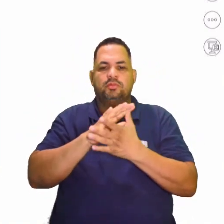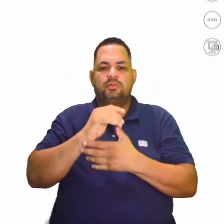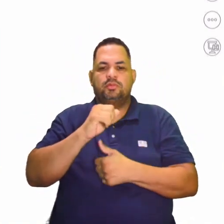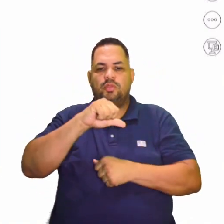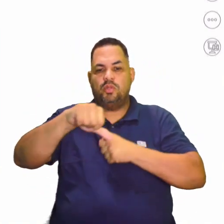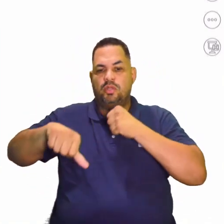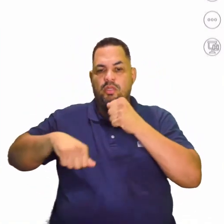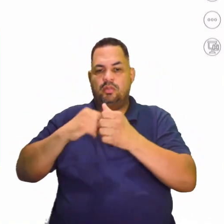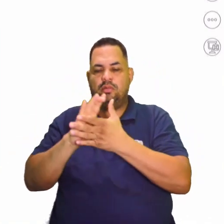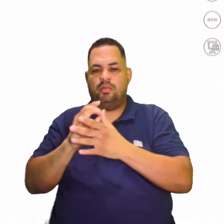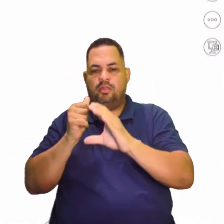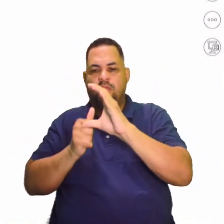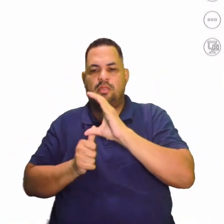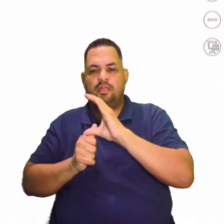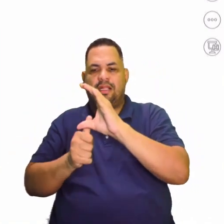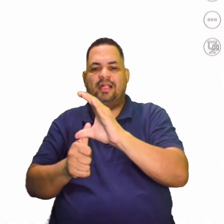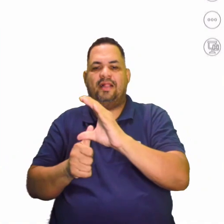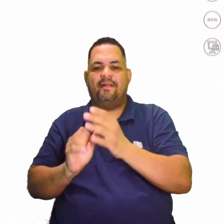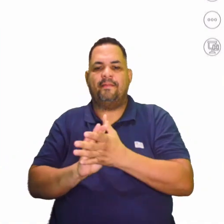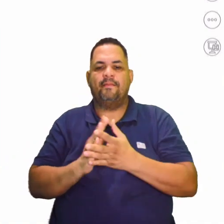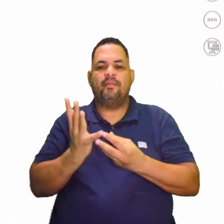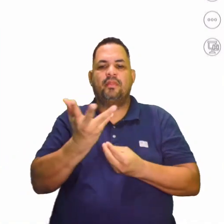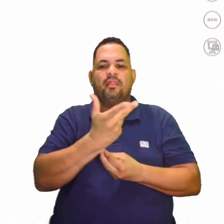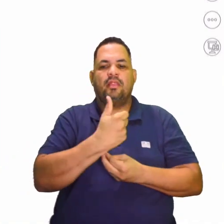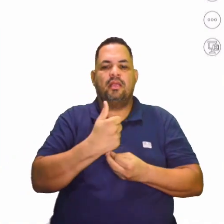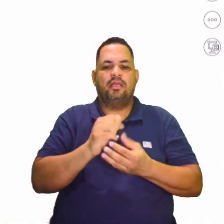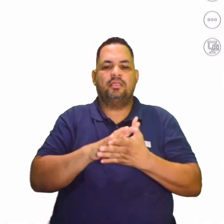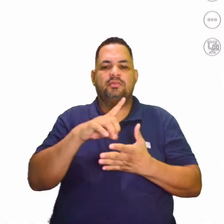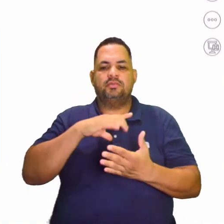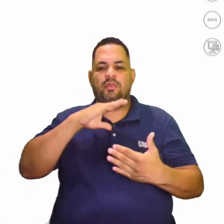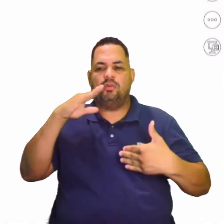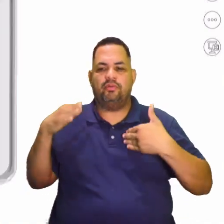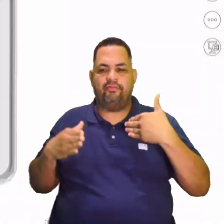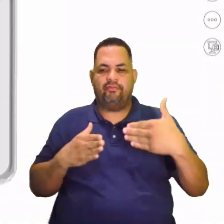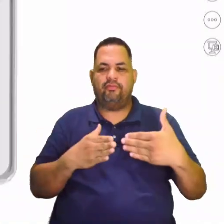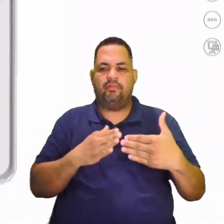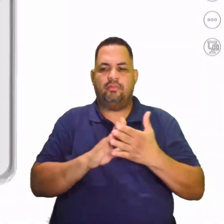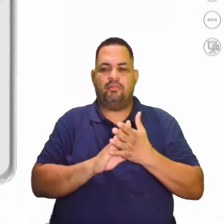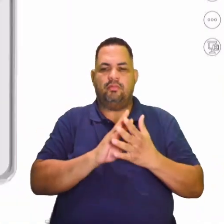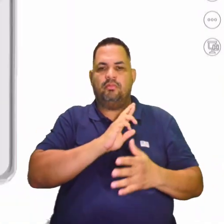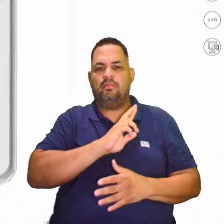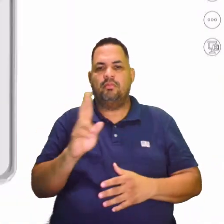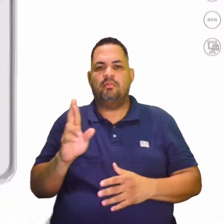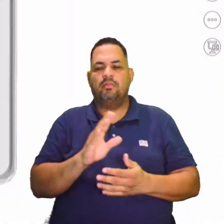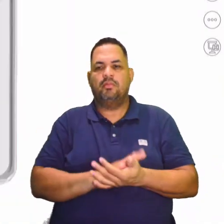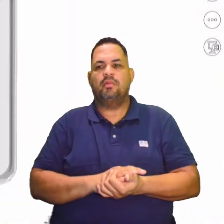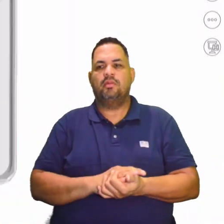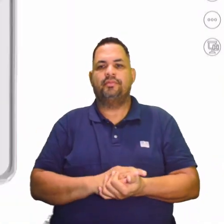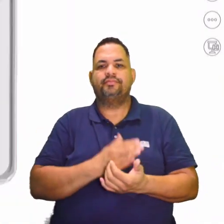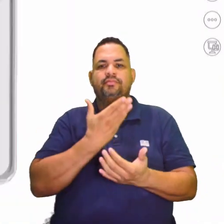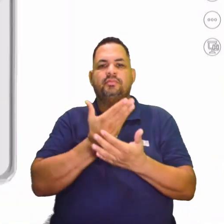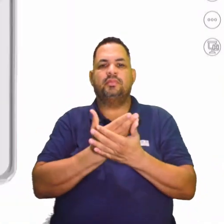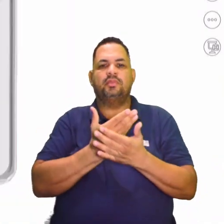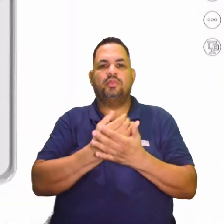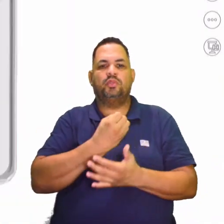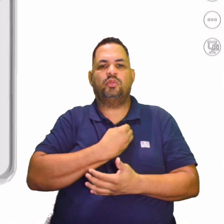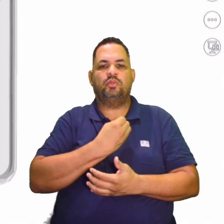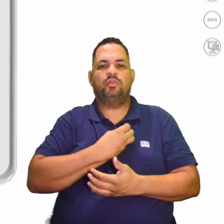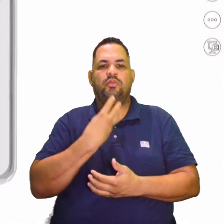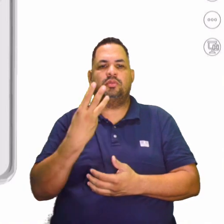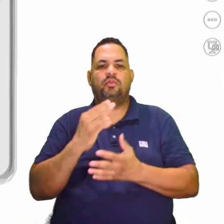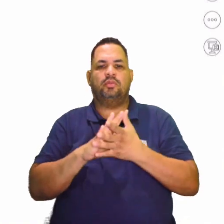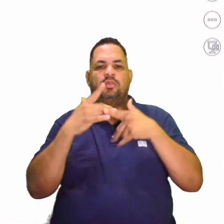As artes passaram a ter um enfoque religioso durante todo esse período. Muito bem, vamos para a aula 3,